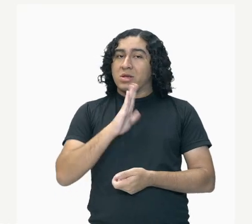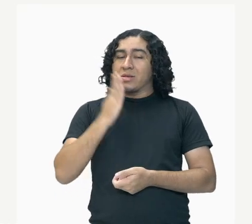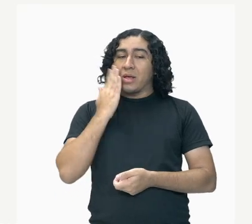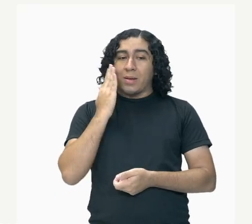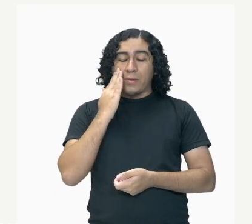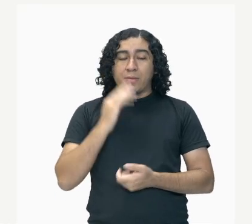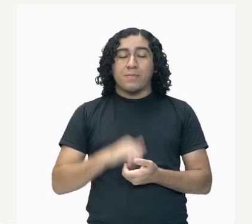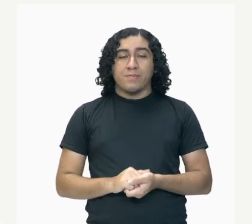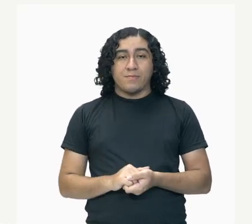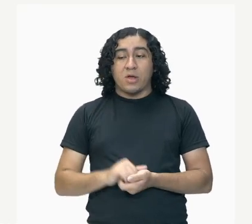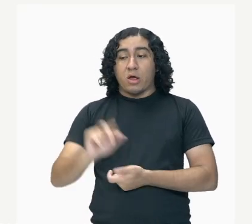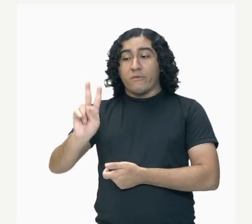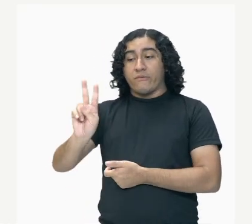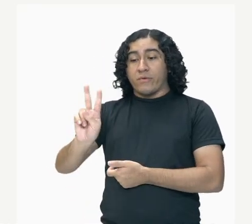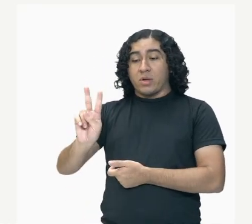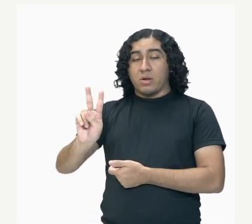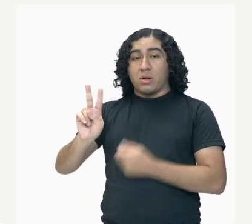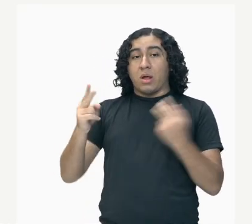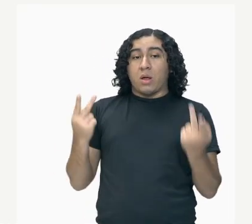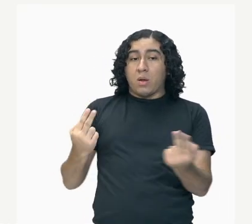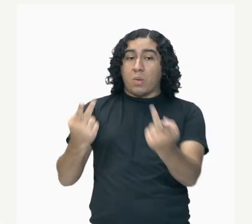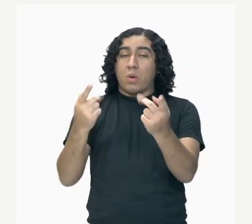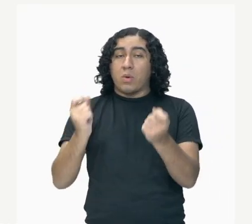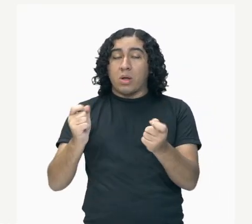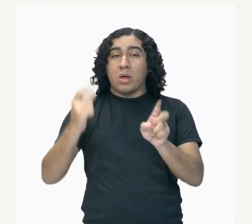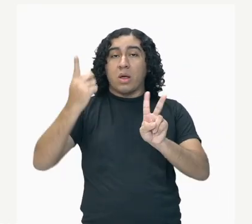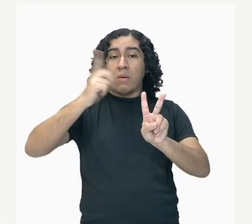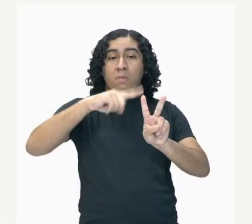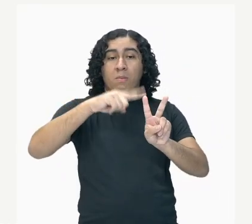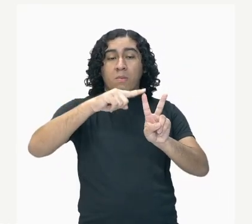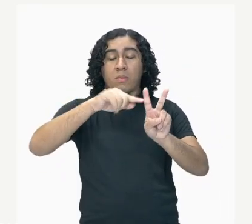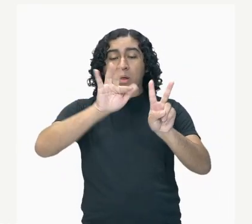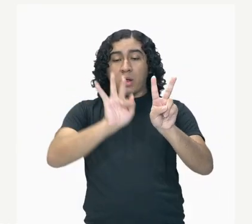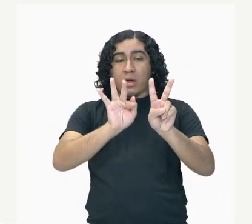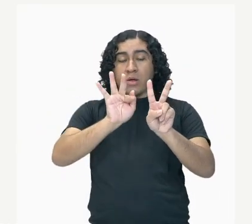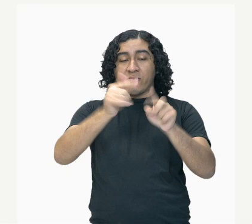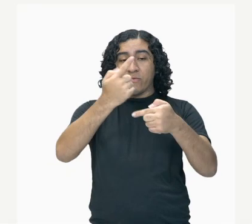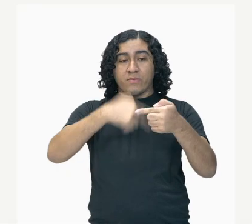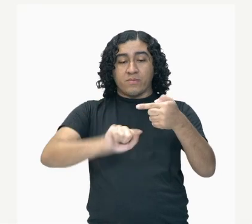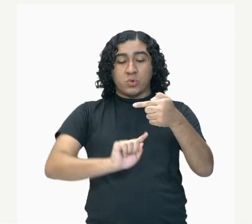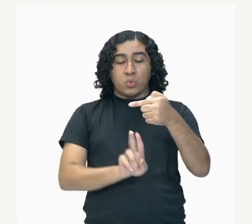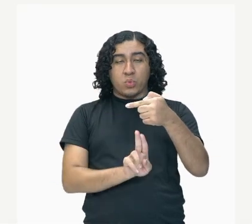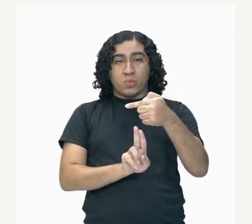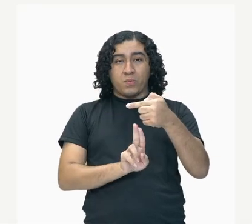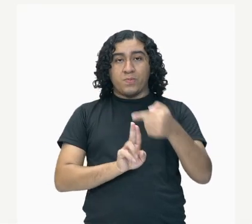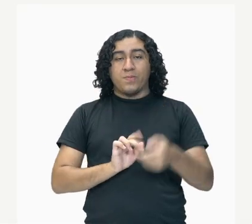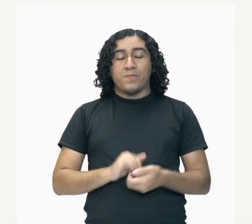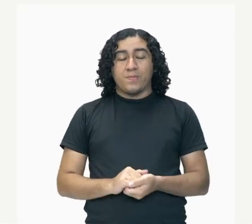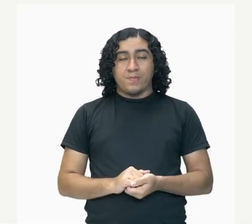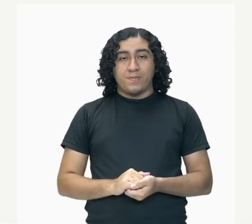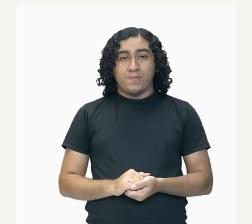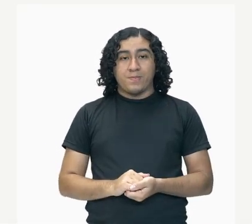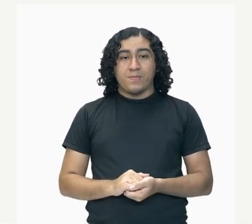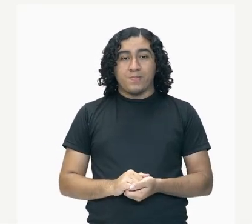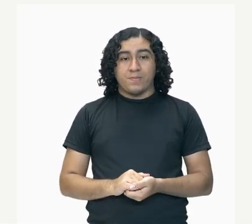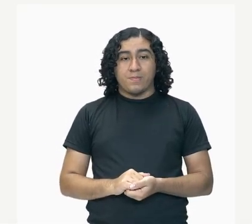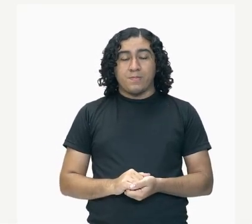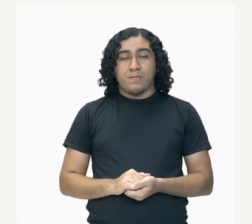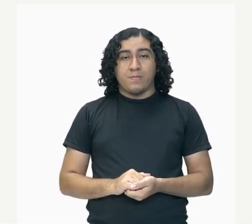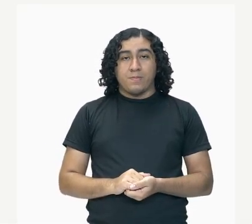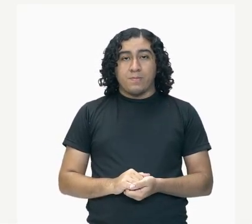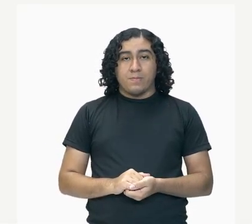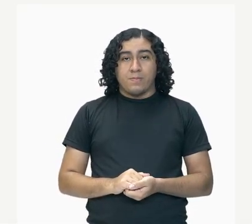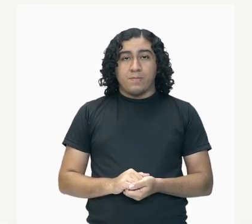em que a velocidade é a raiz quadrada da divisão da força